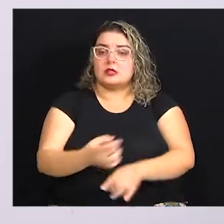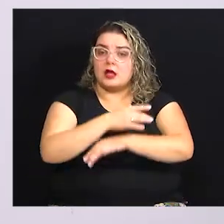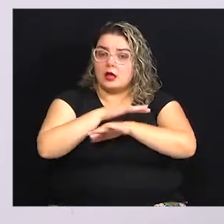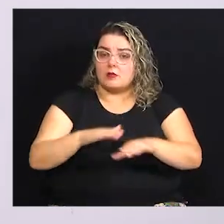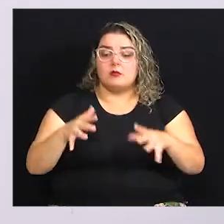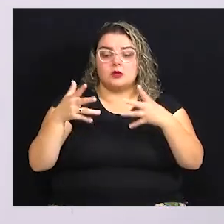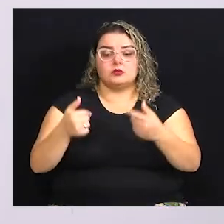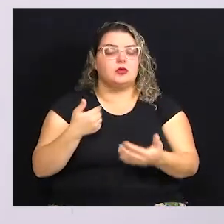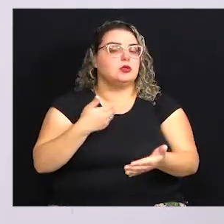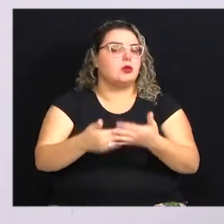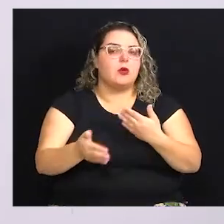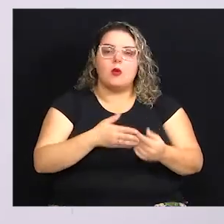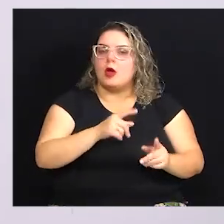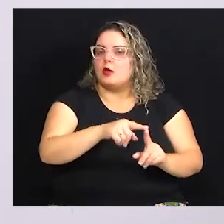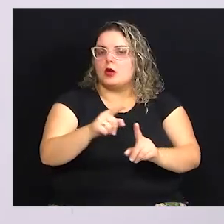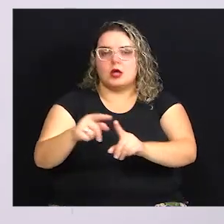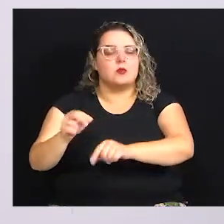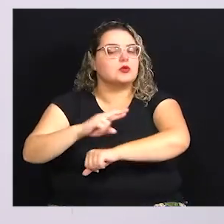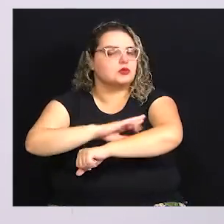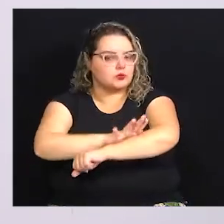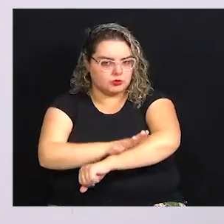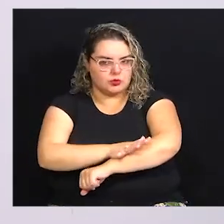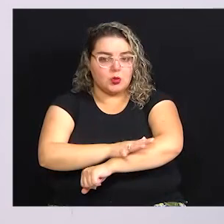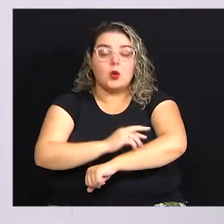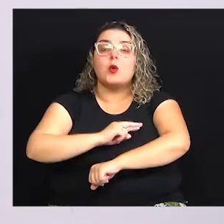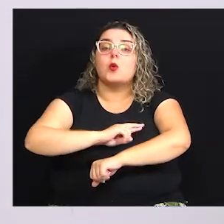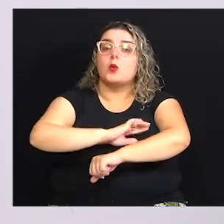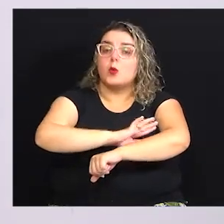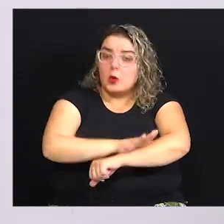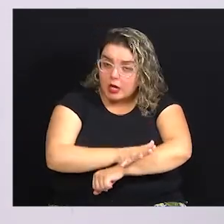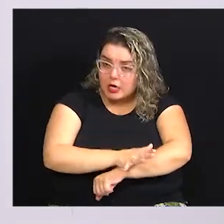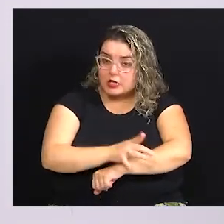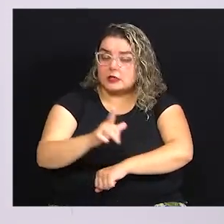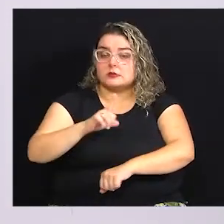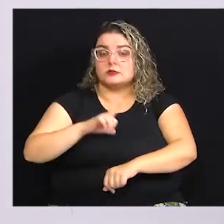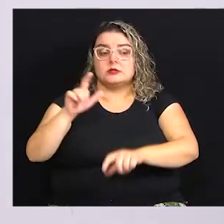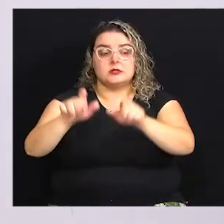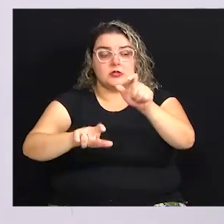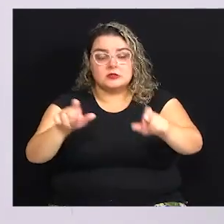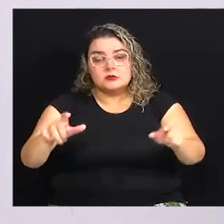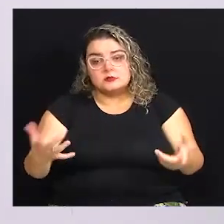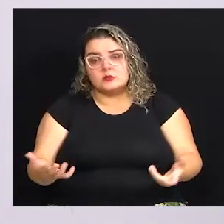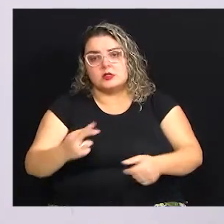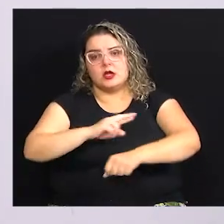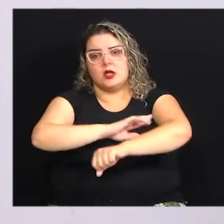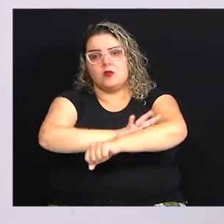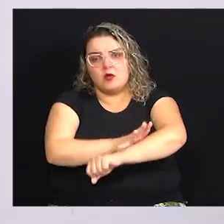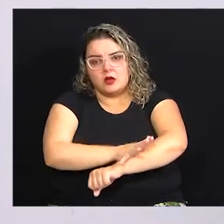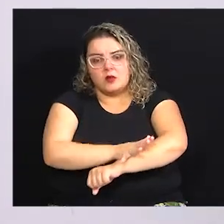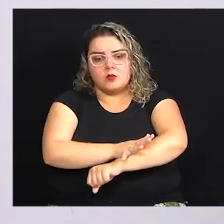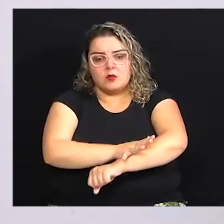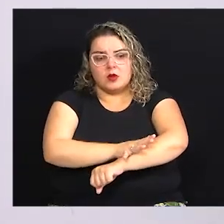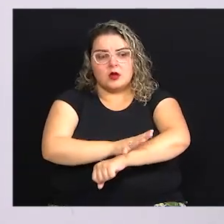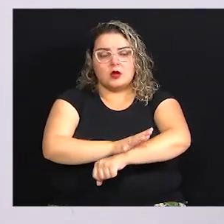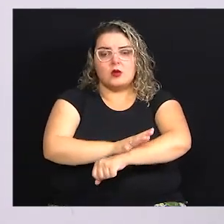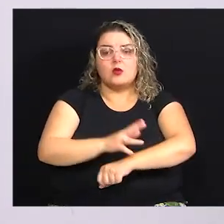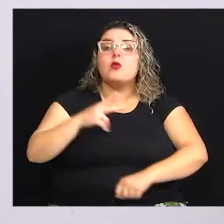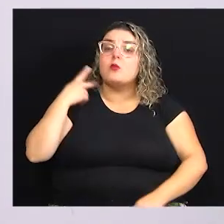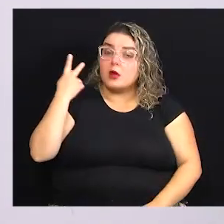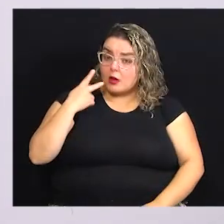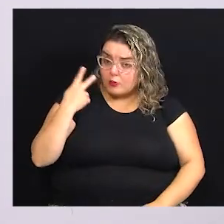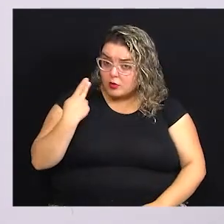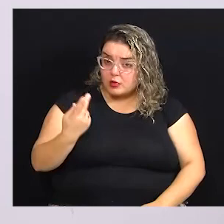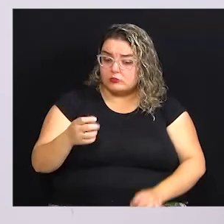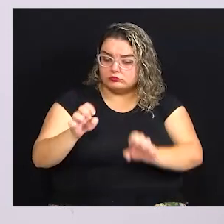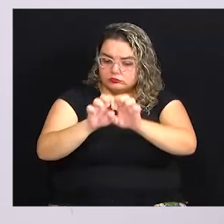para a gente combater todo e qualquer tipo de racismo. O racismo que existe entre as pessoas e o racismo